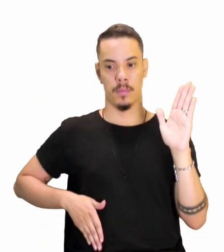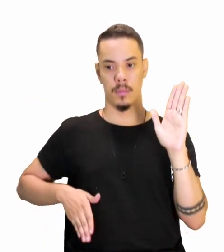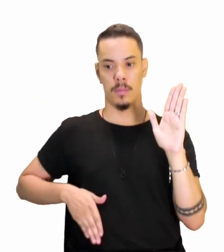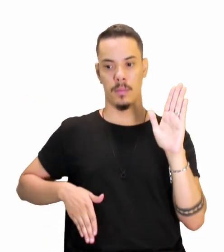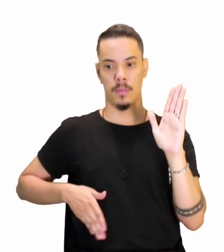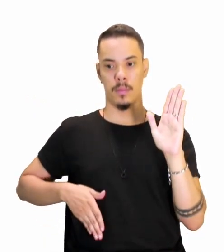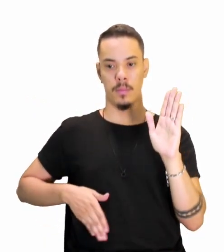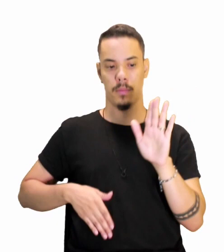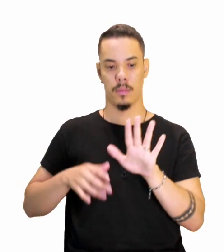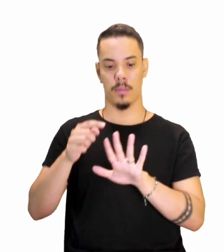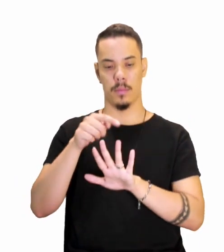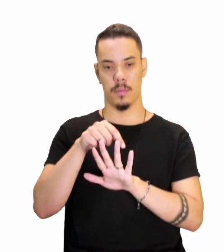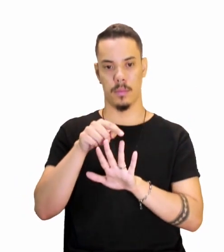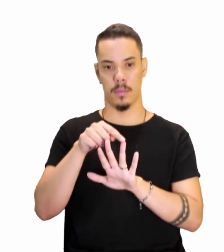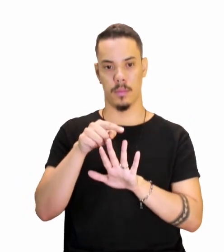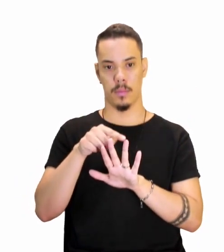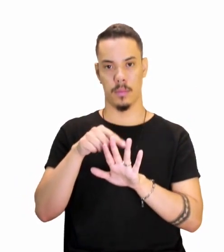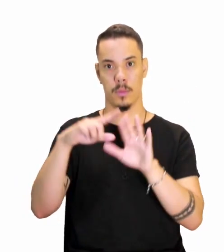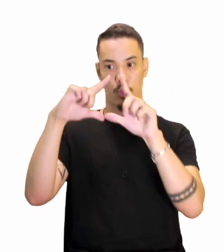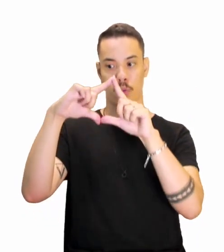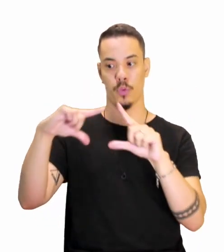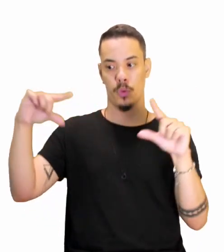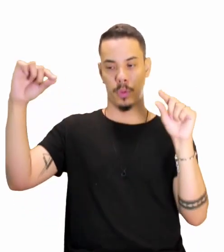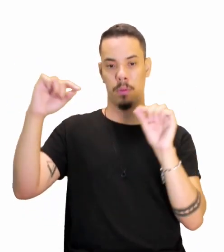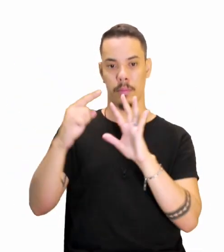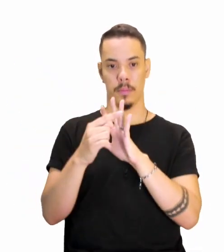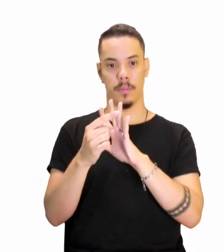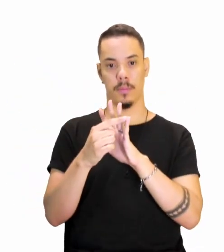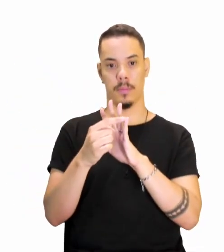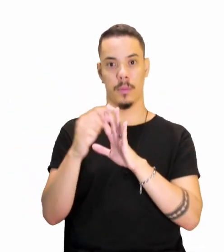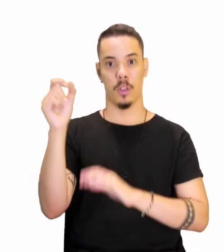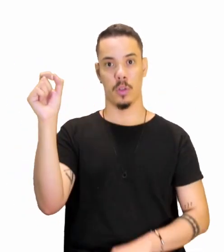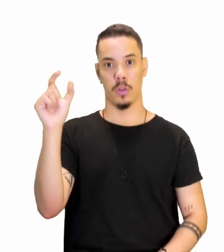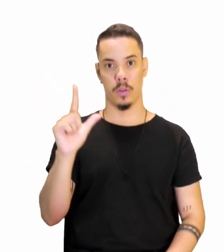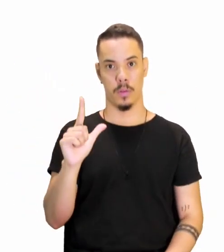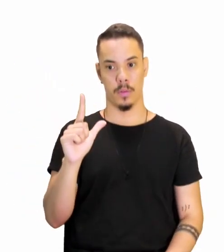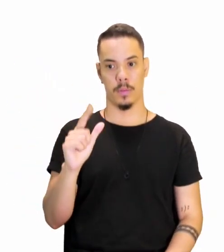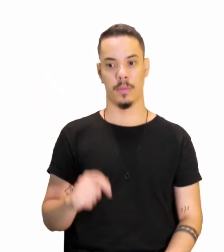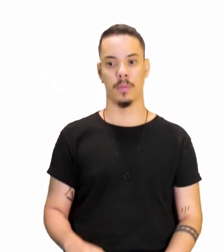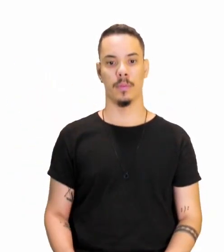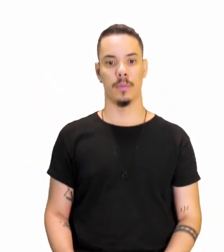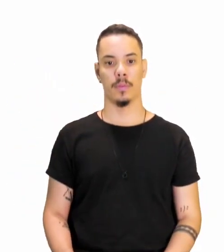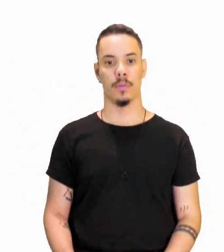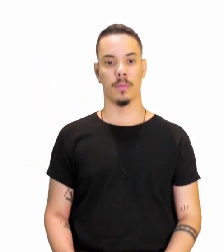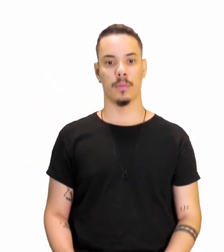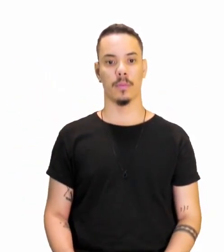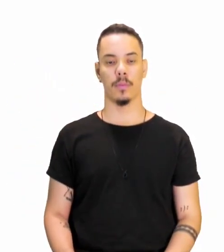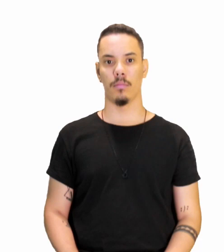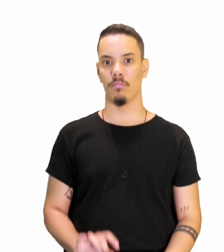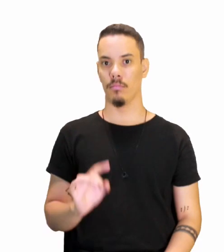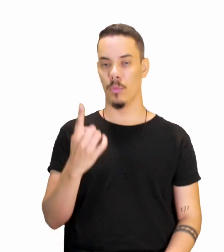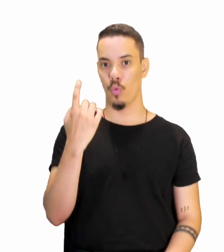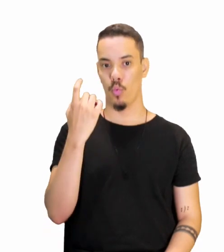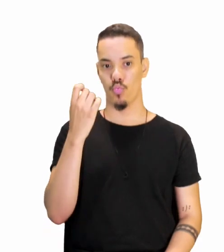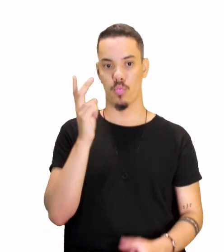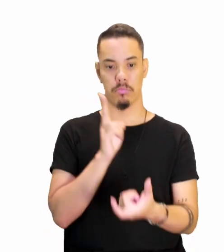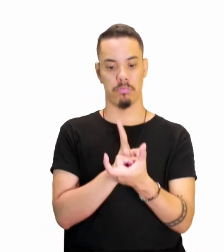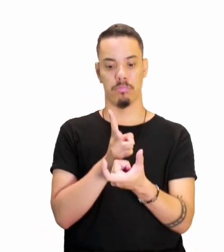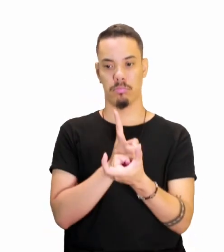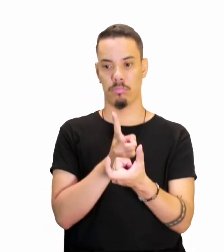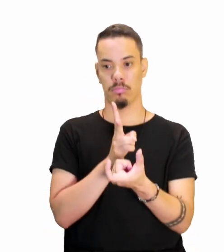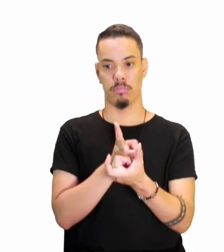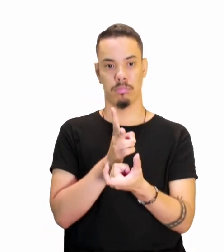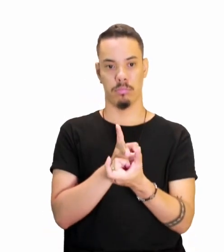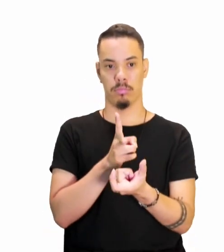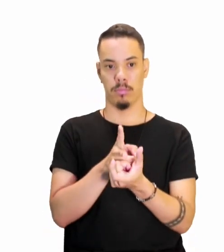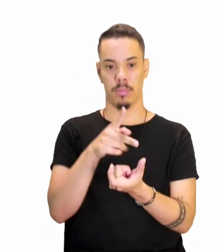tenho uma palavra lua e tenho a palavra sol, tá certo? apresentou só um radical,